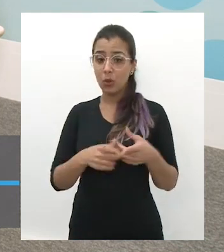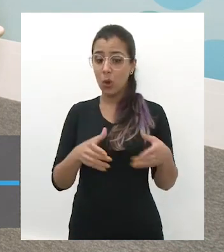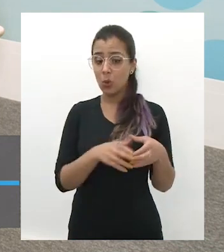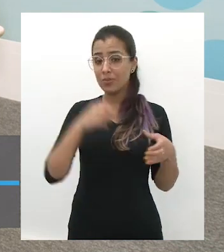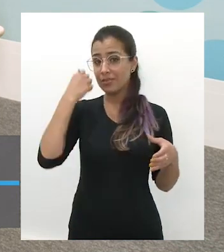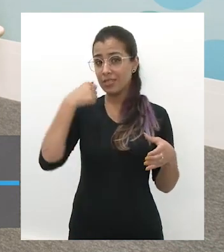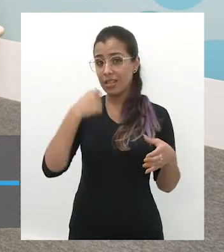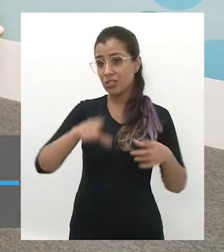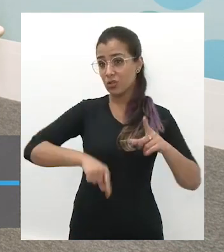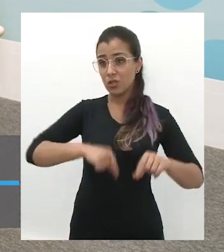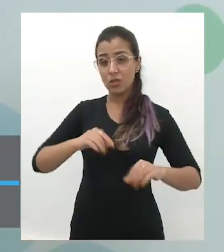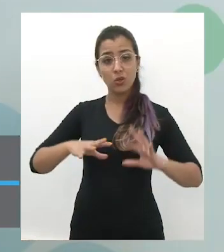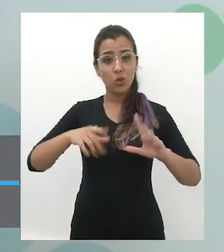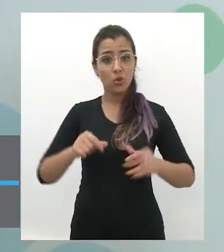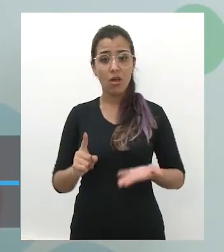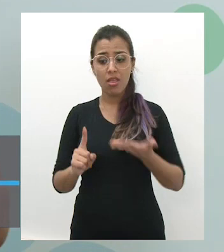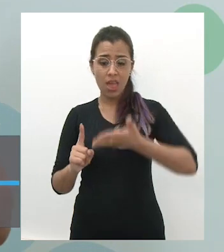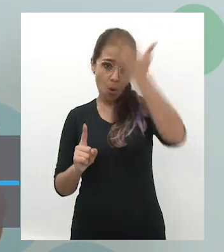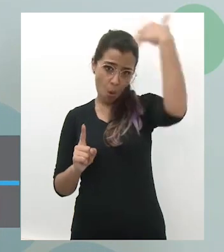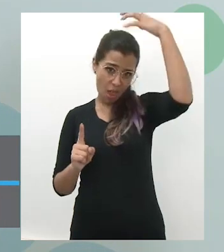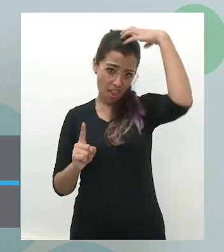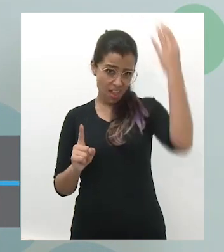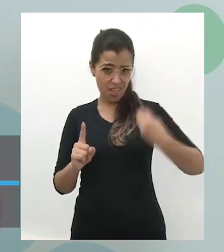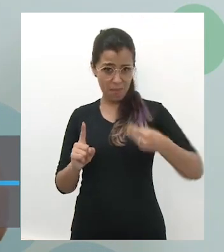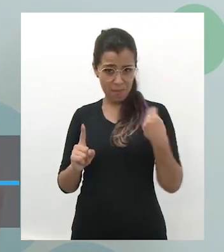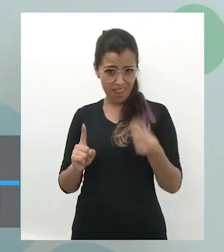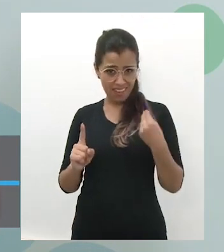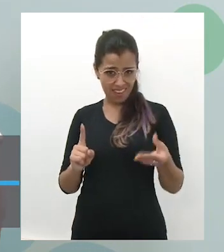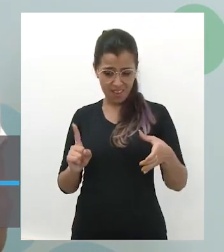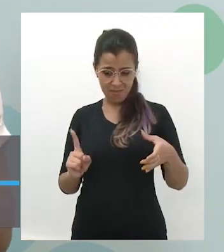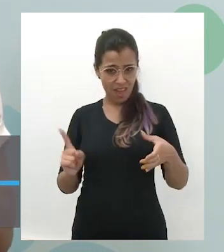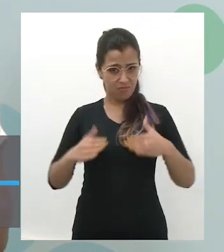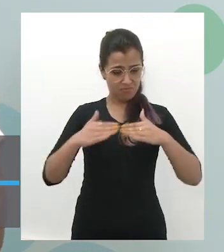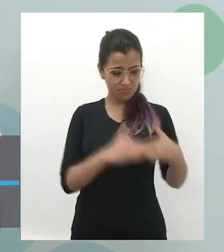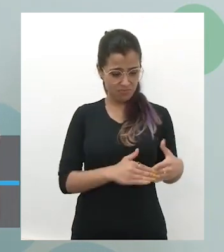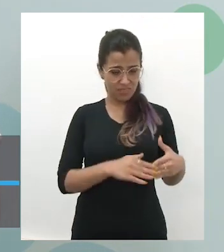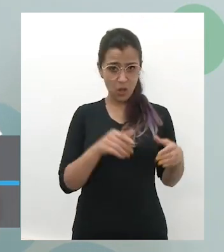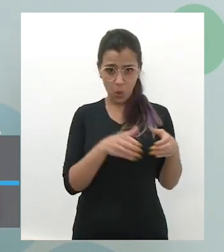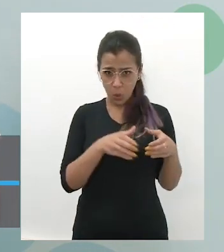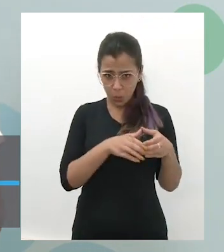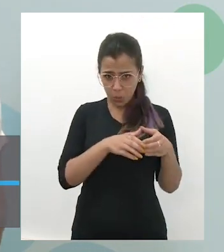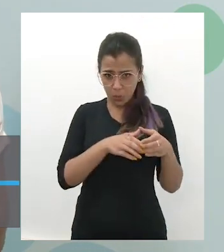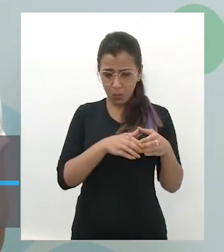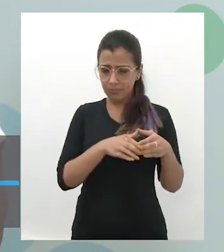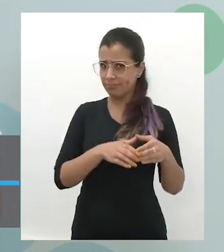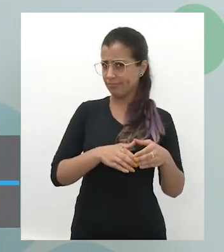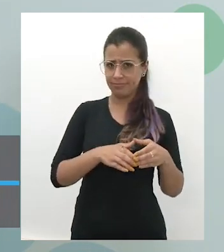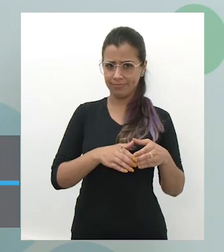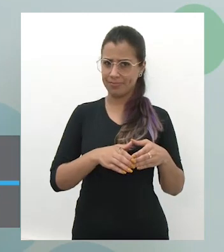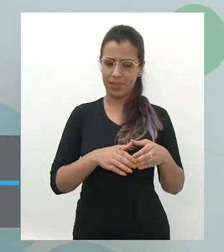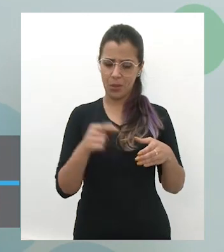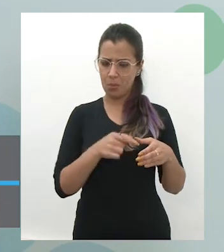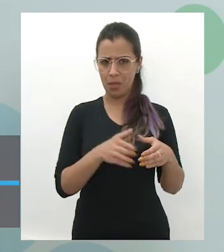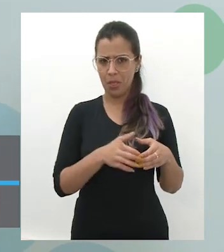tudo, para que nós queremos um rei? Para colocar o Senado abaixo? Para que os patrícios fiquem subjugados a um rei,